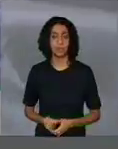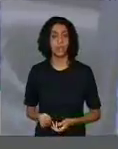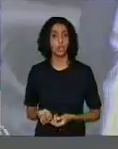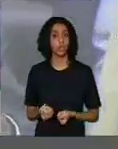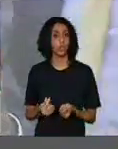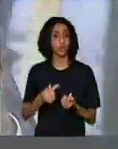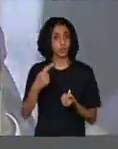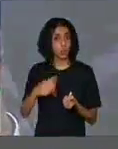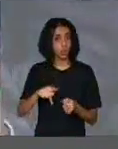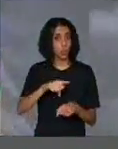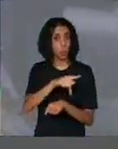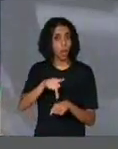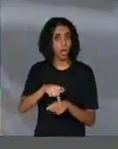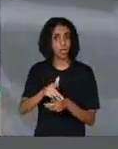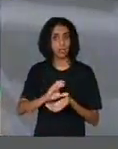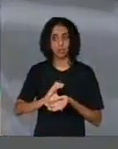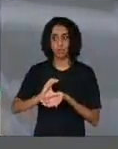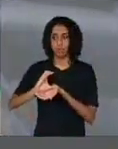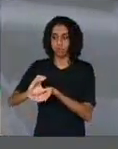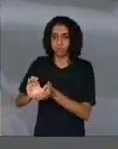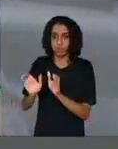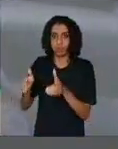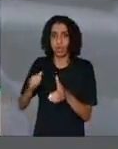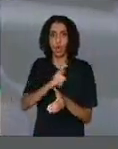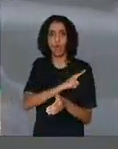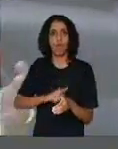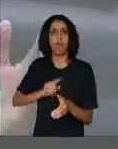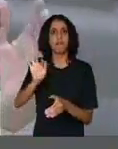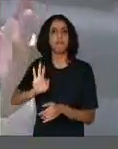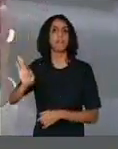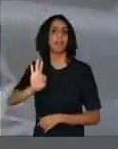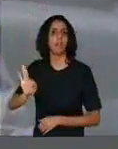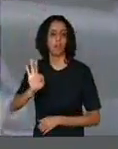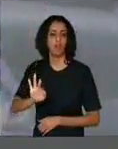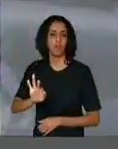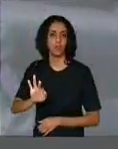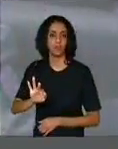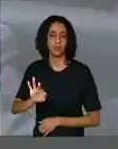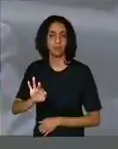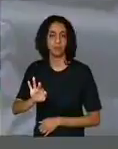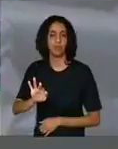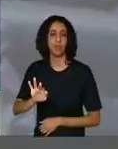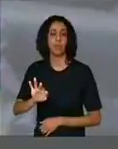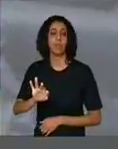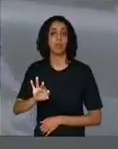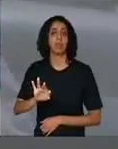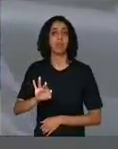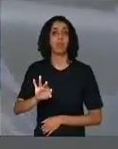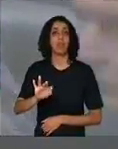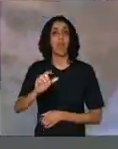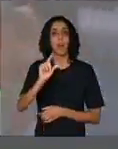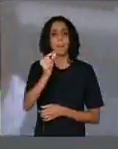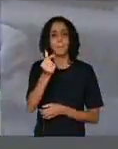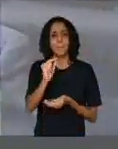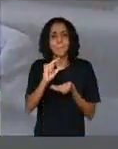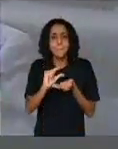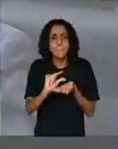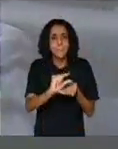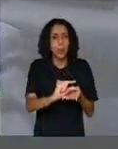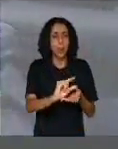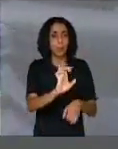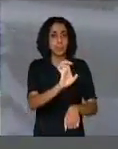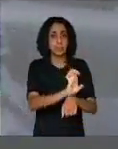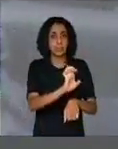país centralizado no governo federal, uma outra parte pequena para os estados e